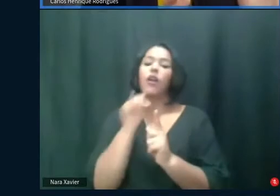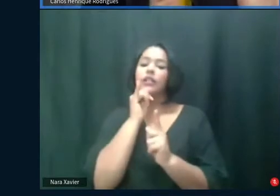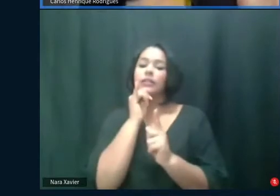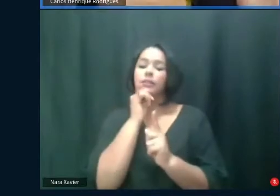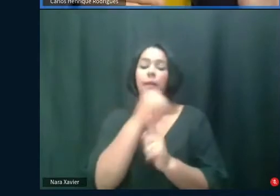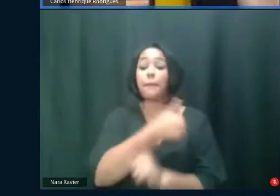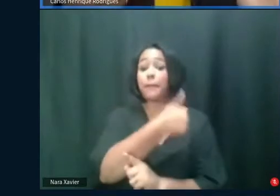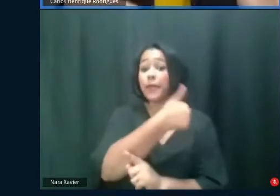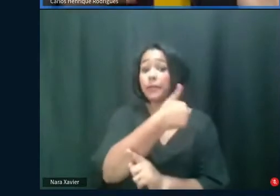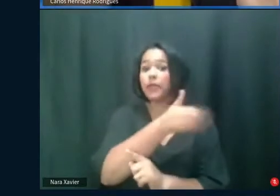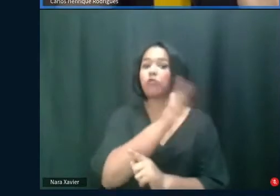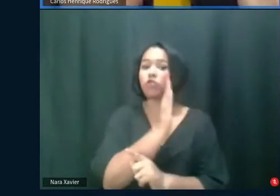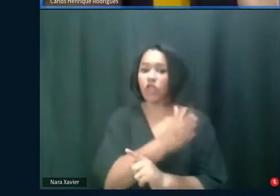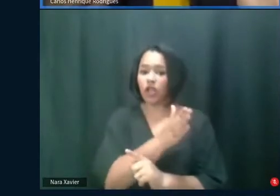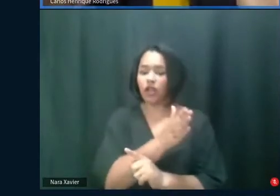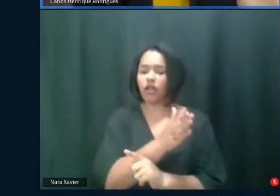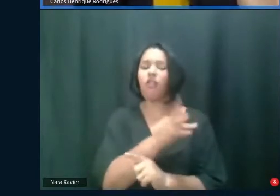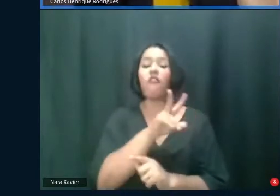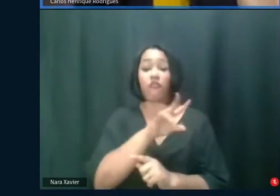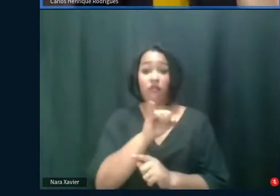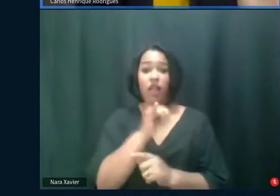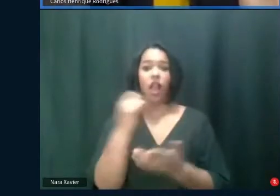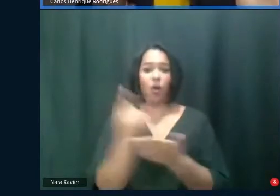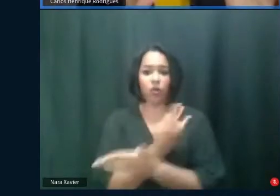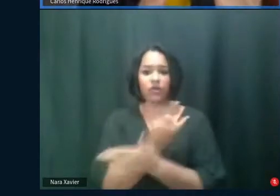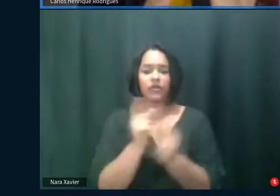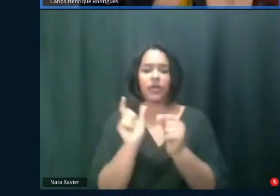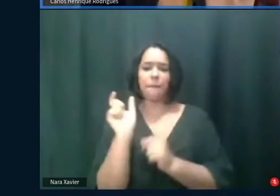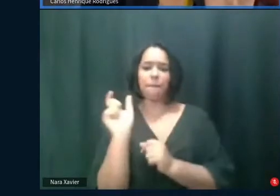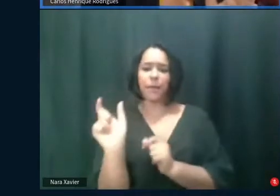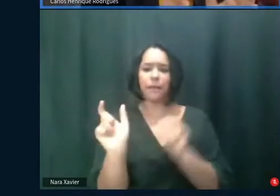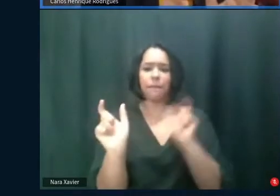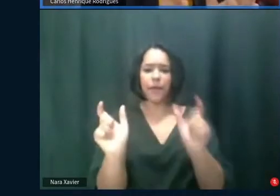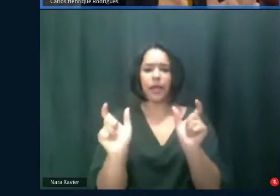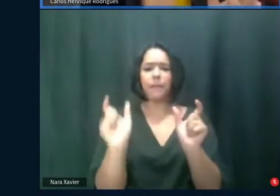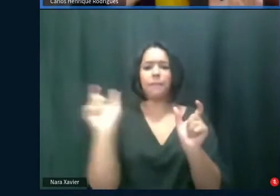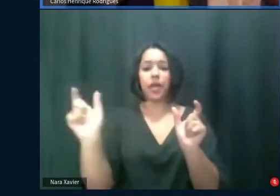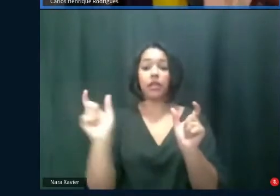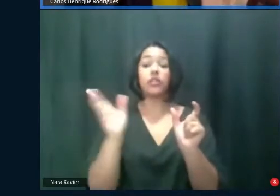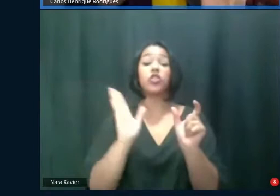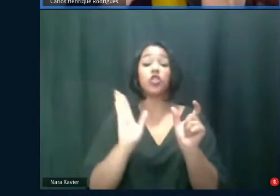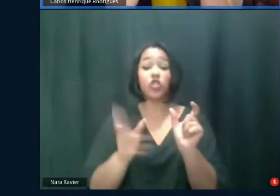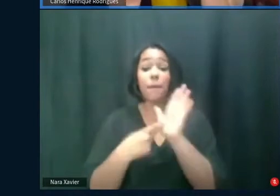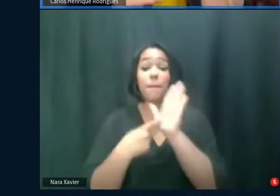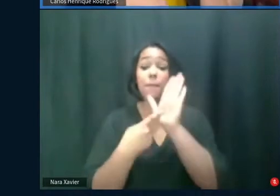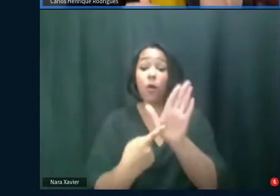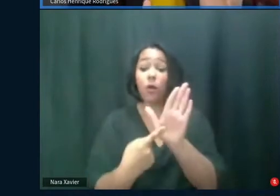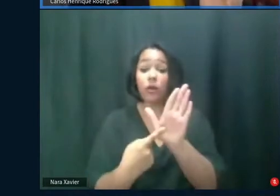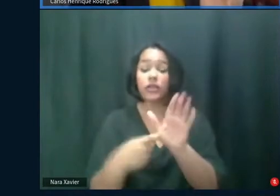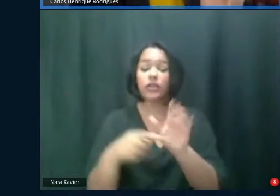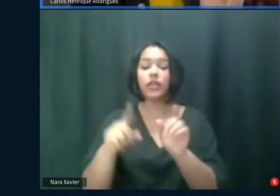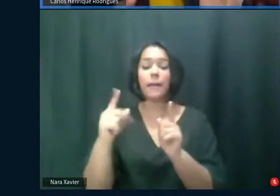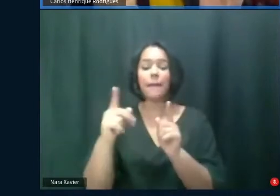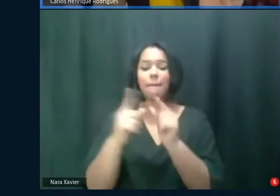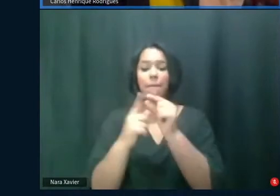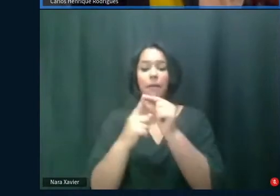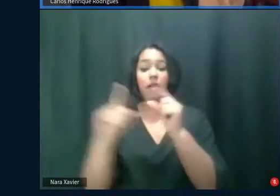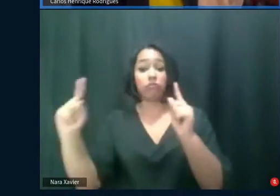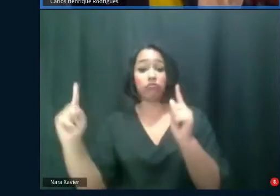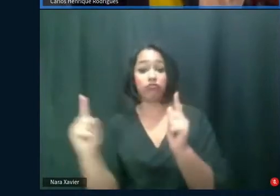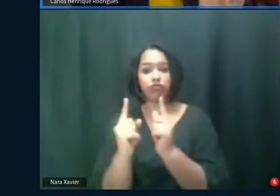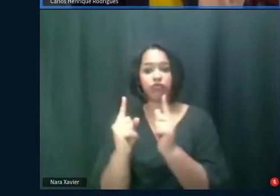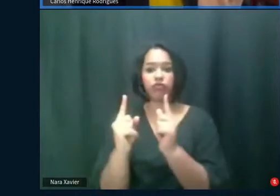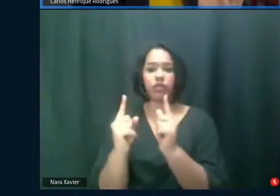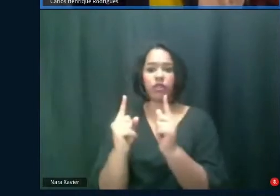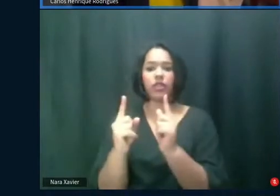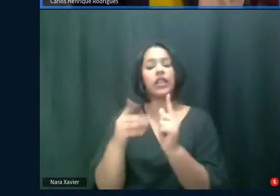ocorrência da palavra, já que ela vai aparecer muito em todo o texto, indique a sigla e, daquele momento em diante, use